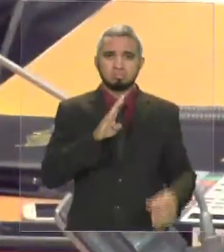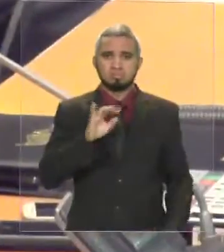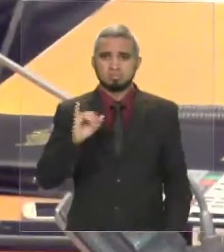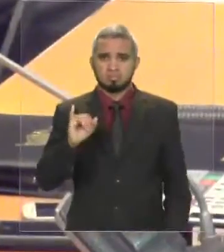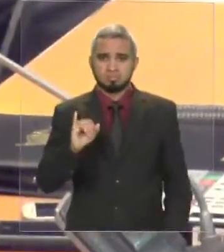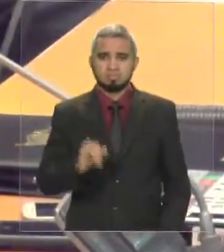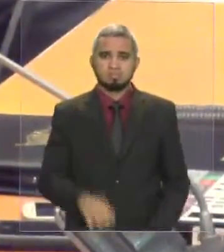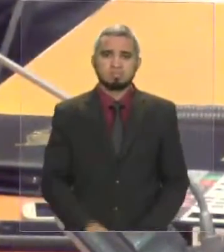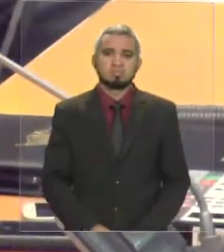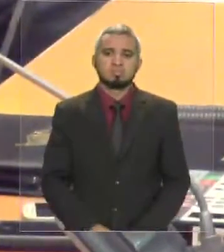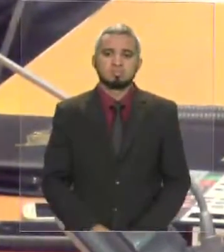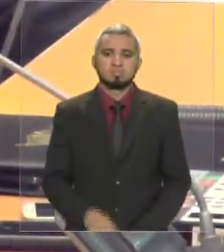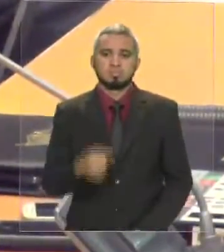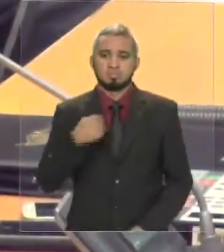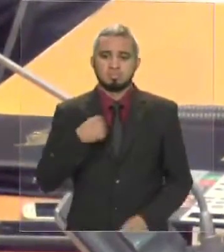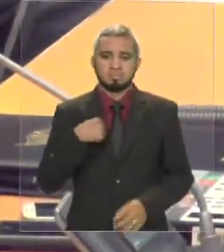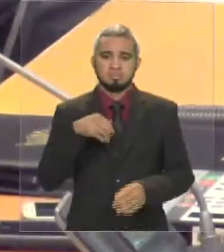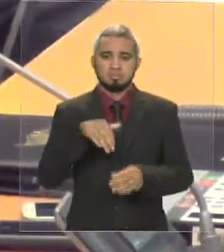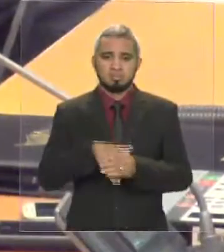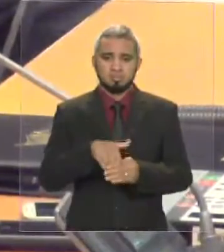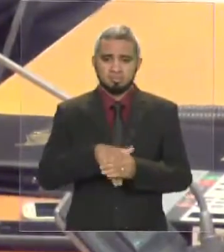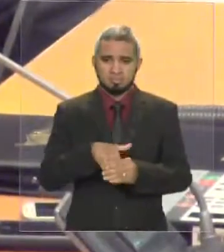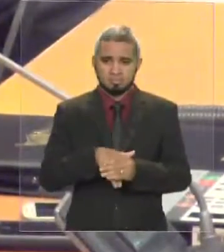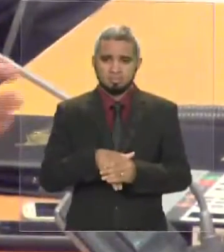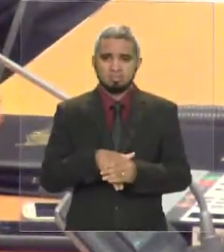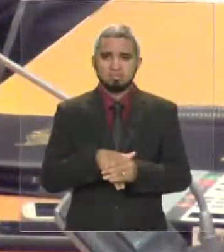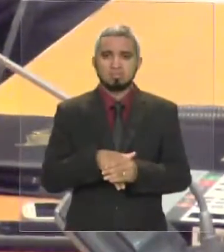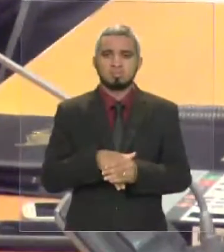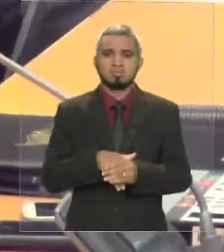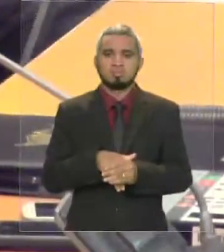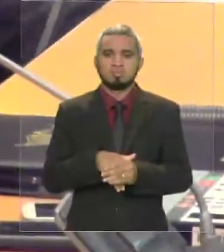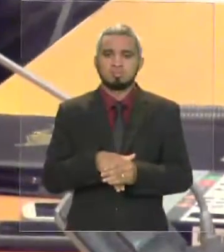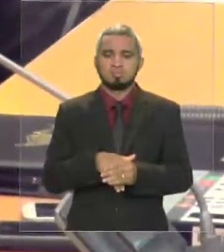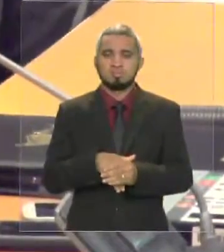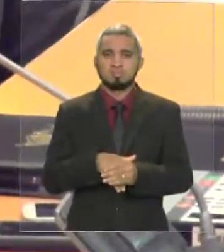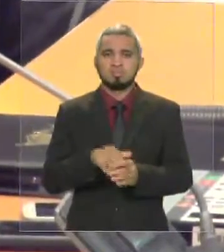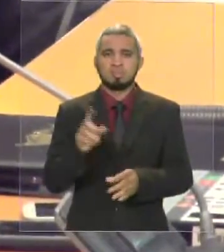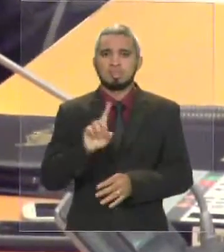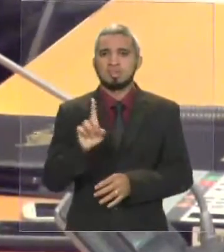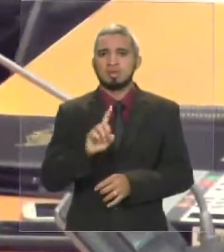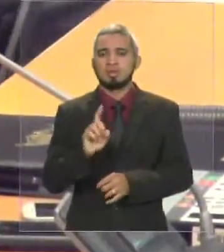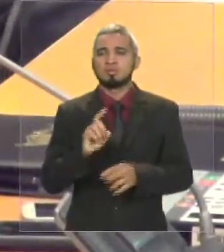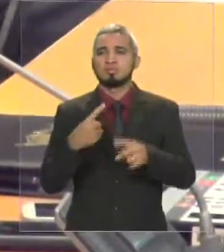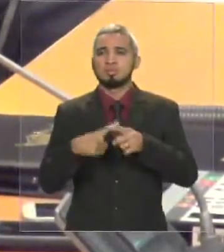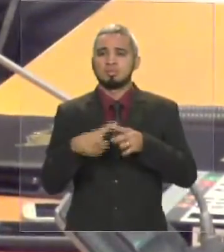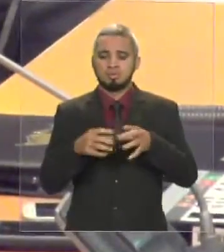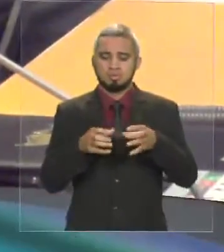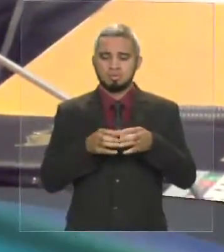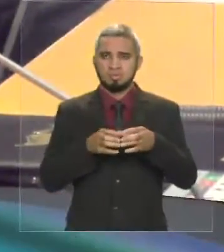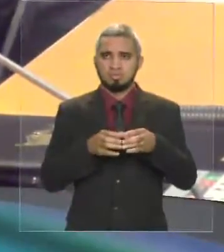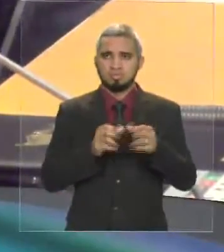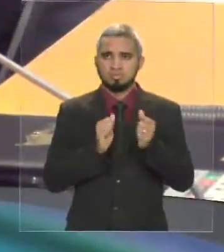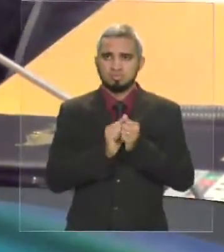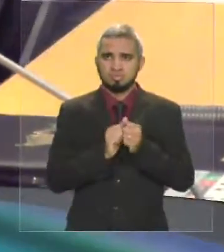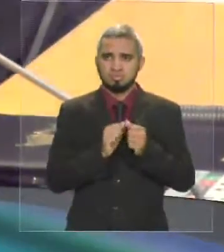votar com o nosso bloco, não simplesmente pelo fato de fazer parte do bloco,